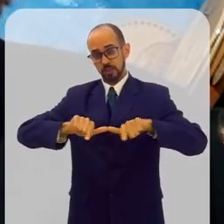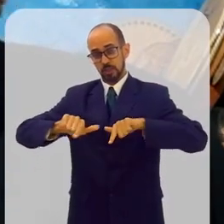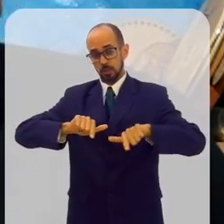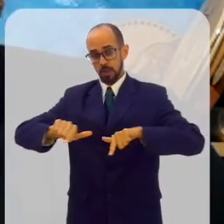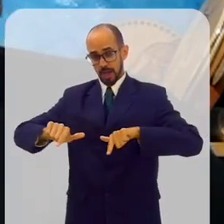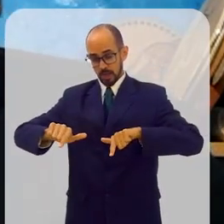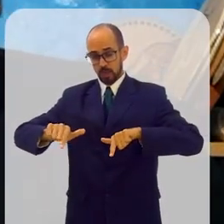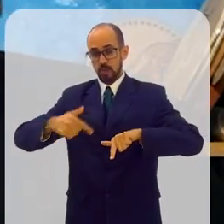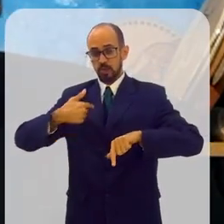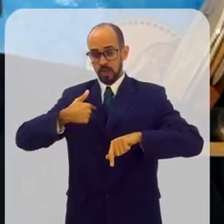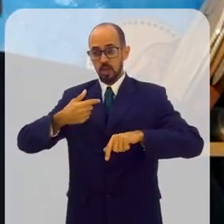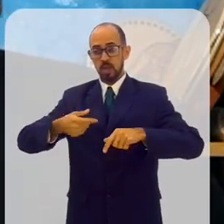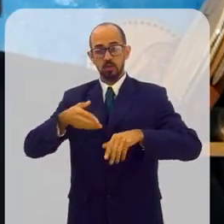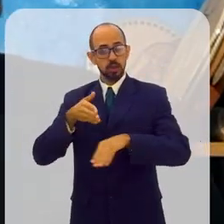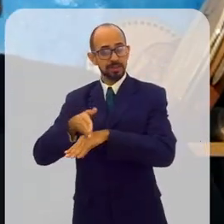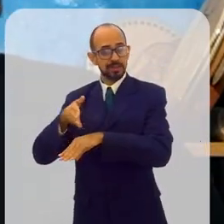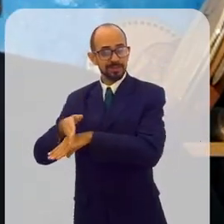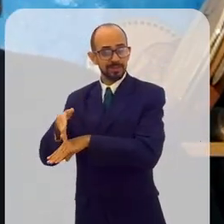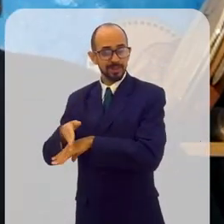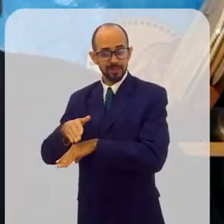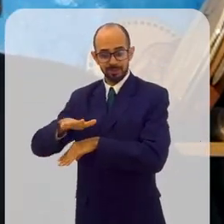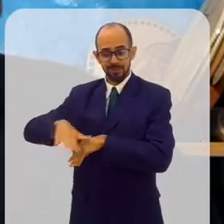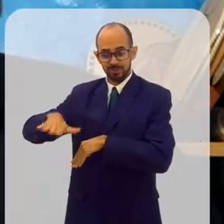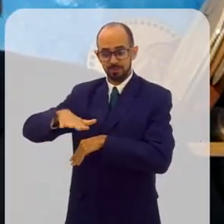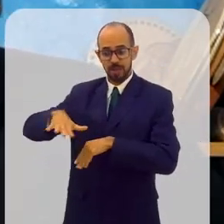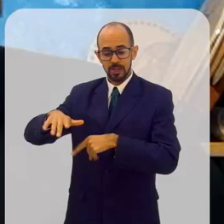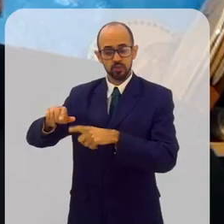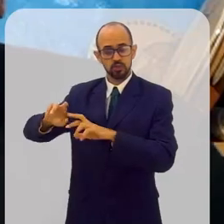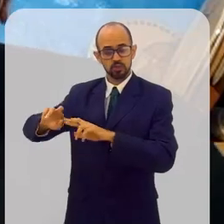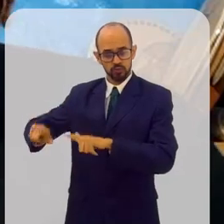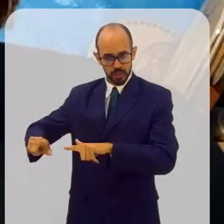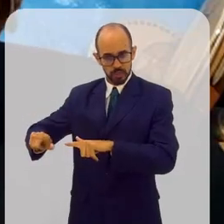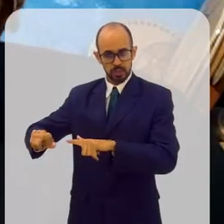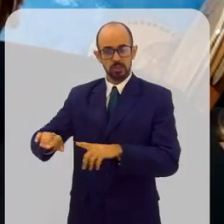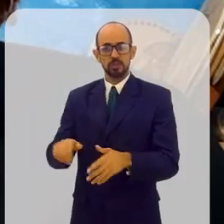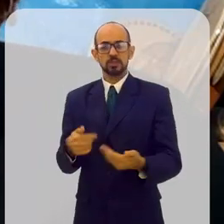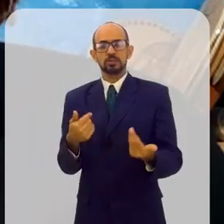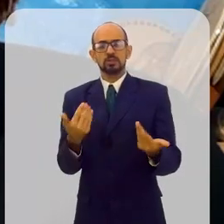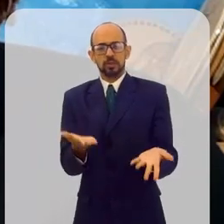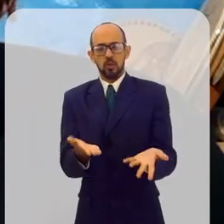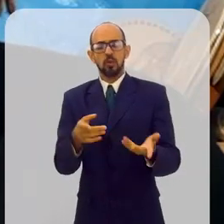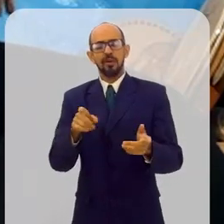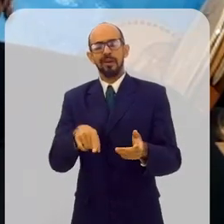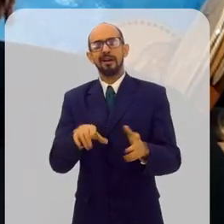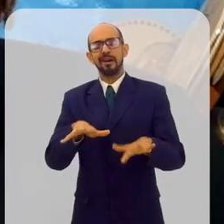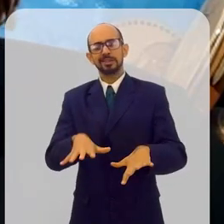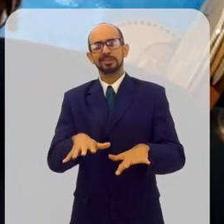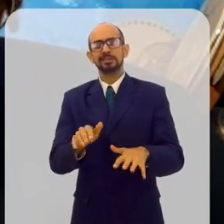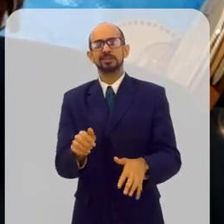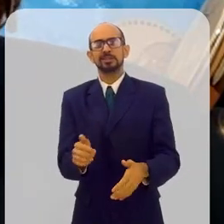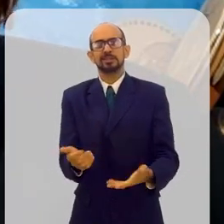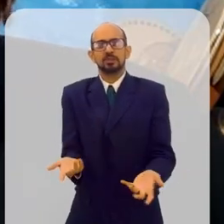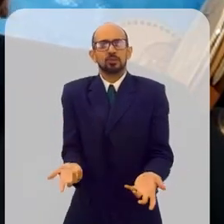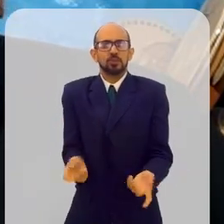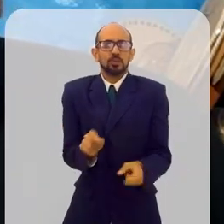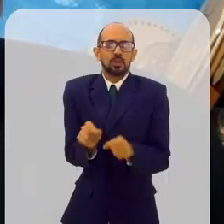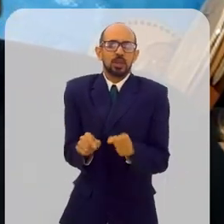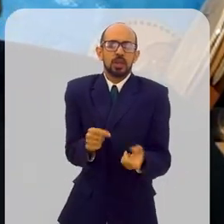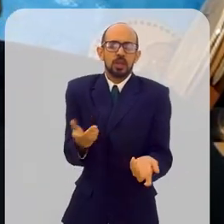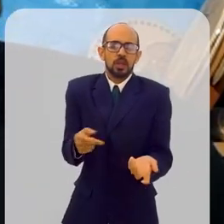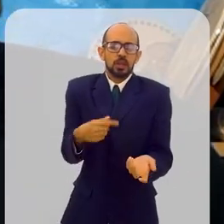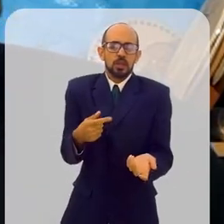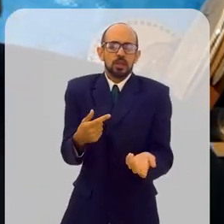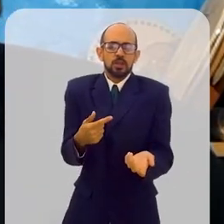das oportunidades de trabalho, que eu fui acessando esses outros ambientes, né? E aí é isso, assim,